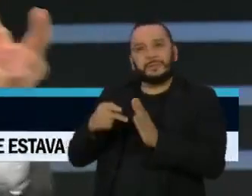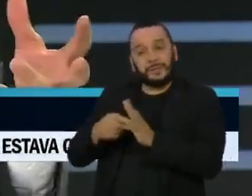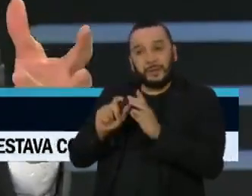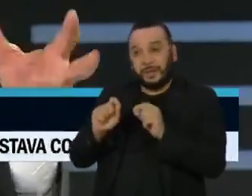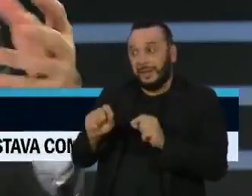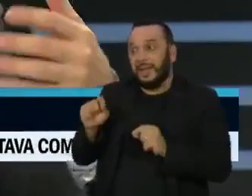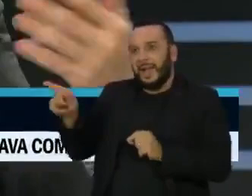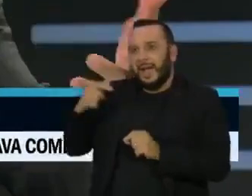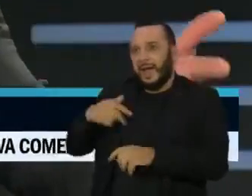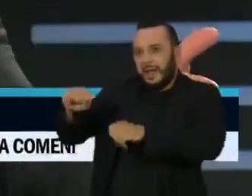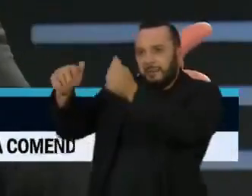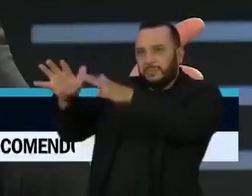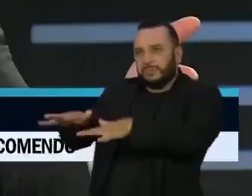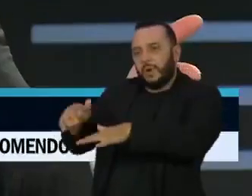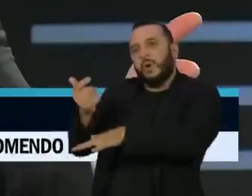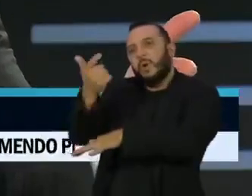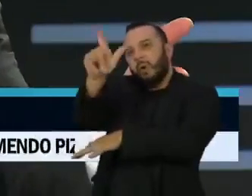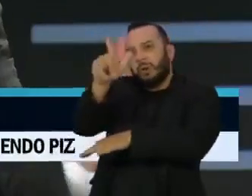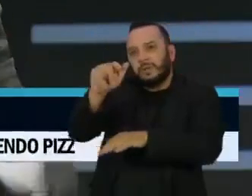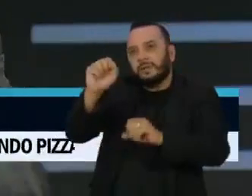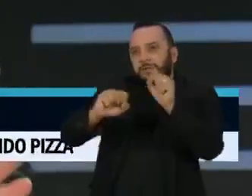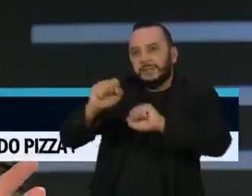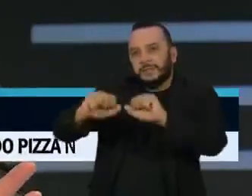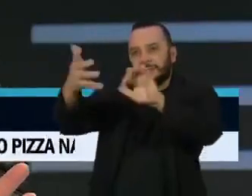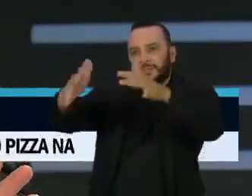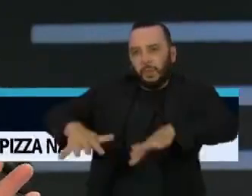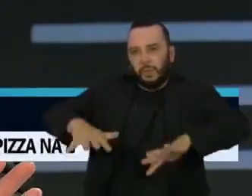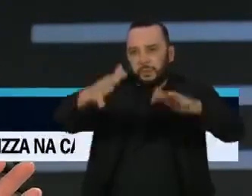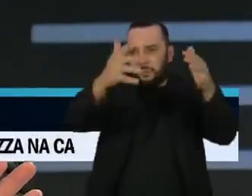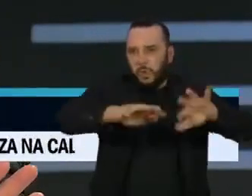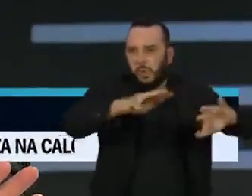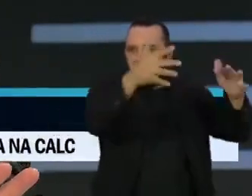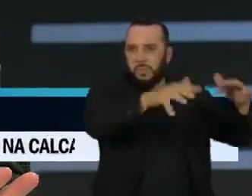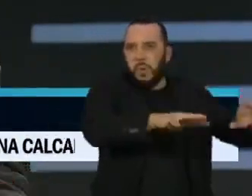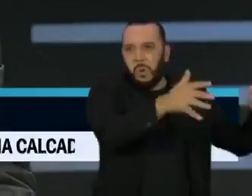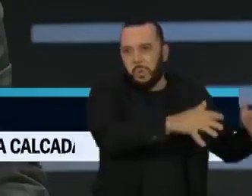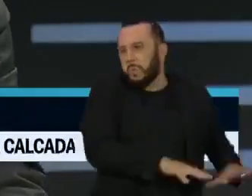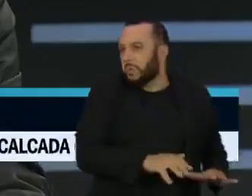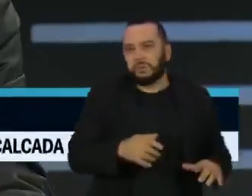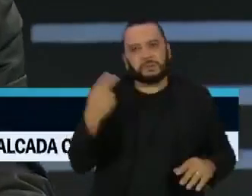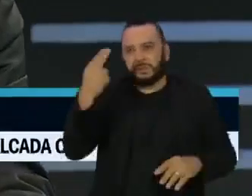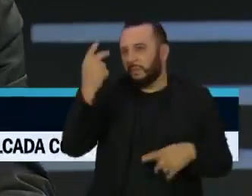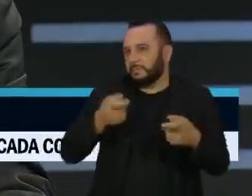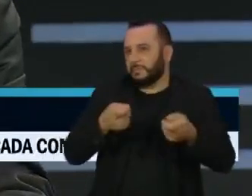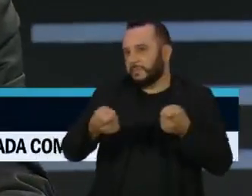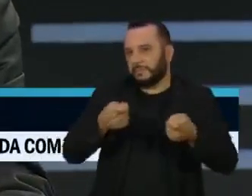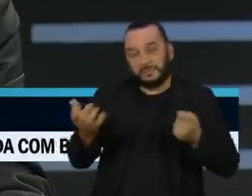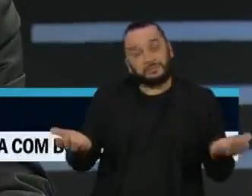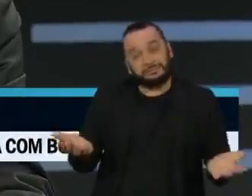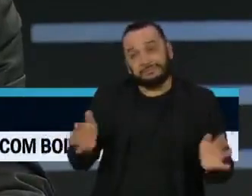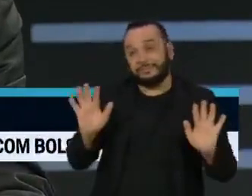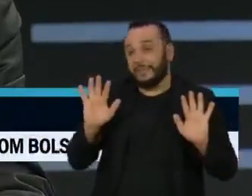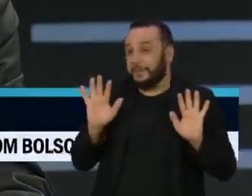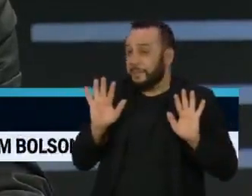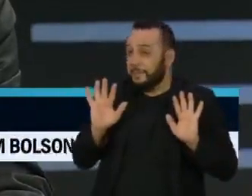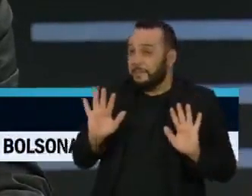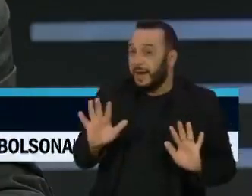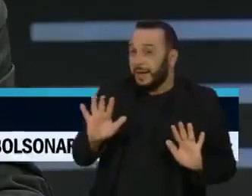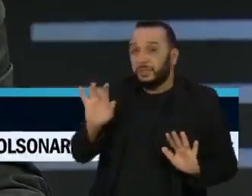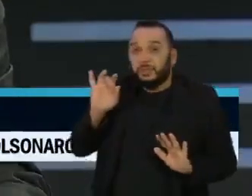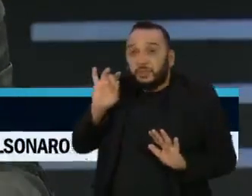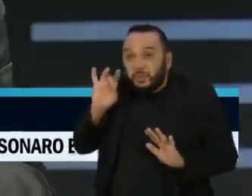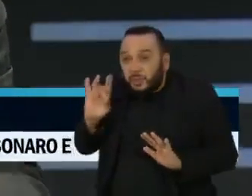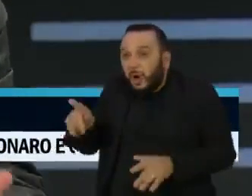situações semelhantes poderiam vir ocorrer na sequência E aí sim vira de algo incontrolável Nossa sempre ficar